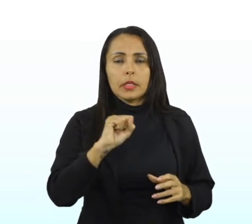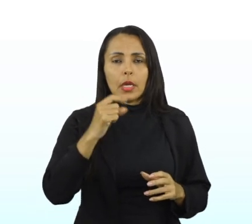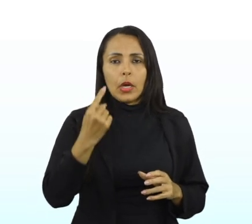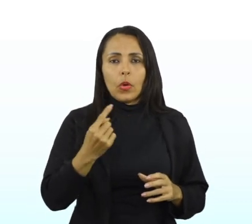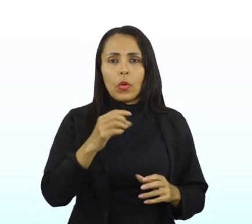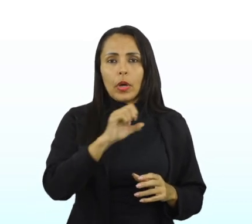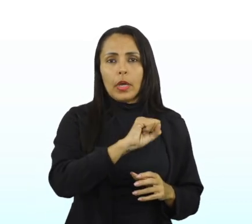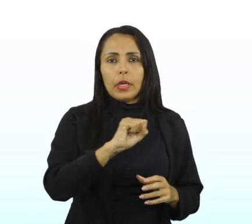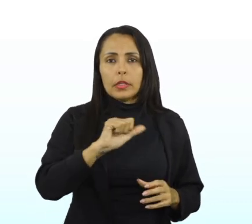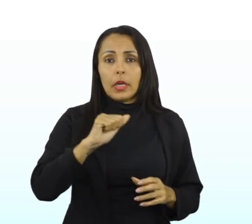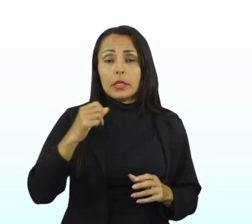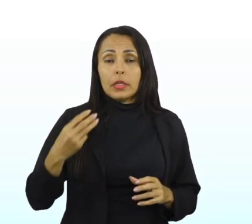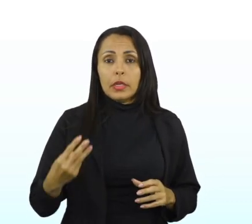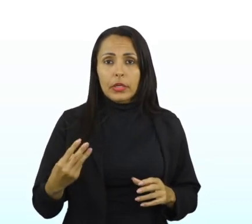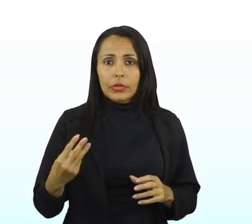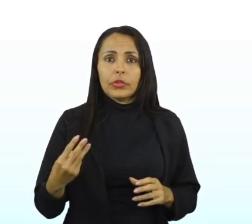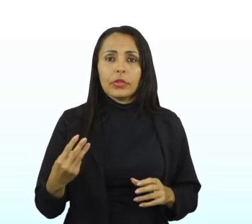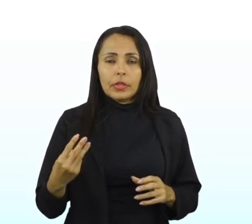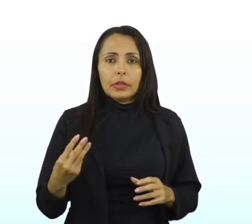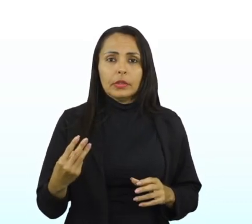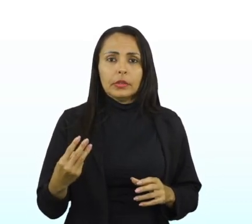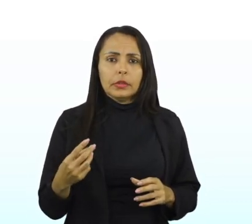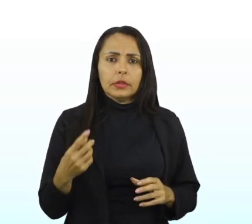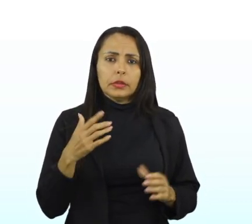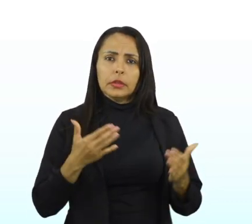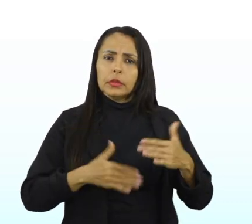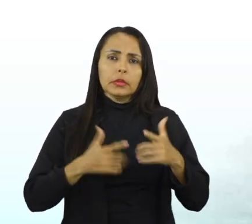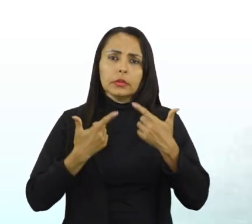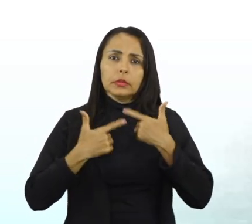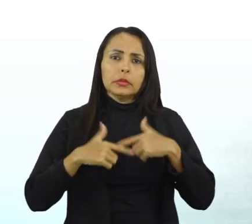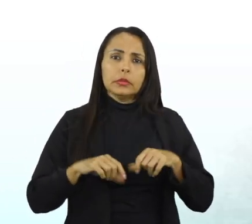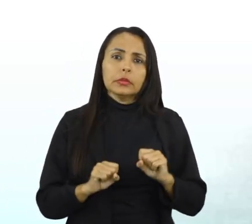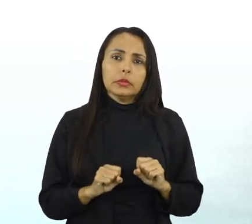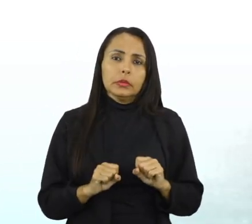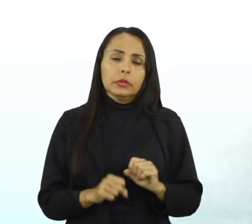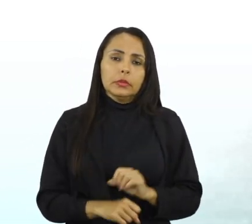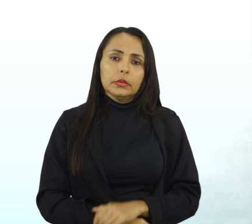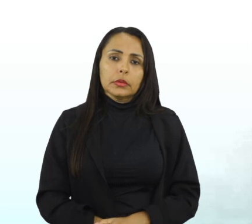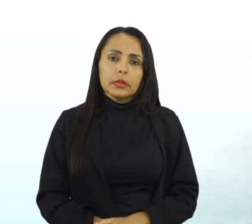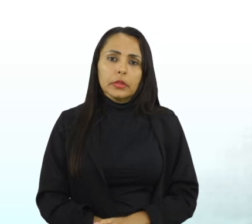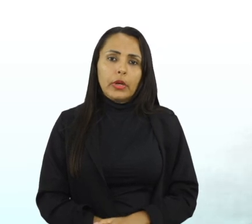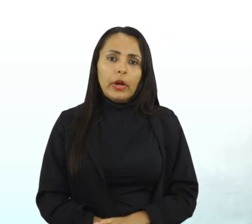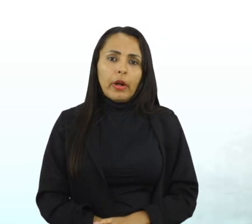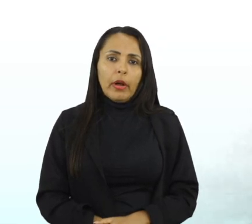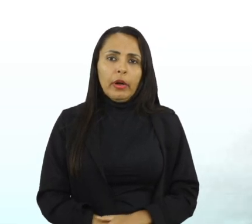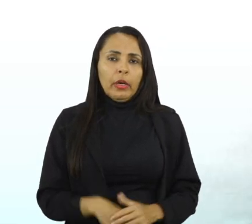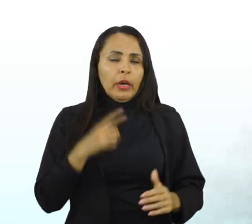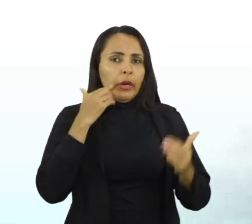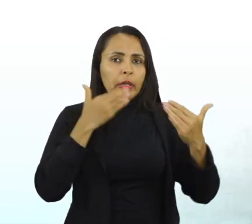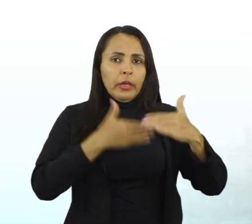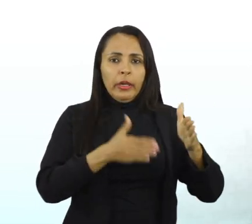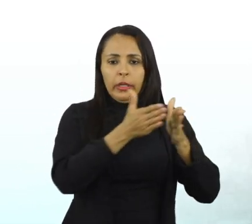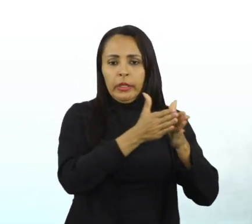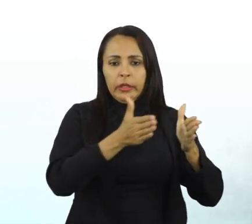SSA 1 ao SSA 3, todos eles, a prova é de linguagem. Não é uma prova mais dividida em